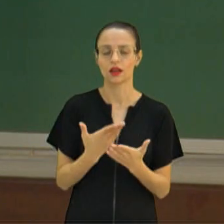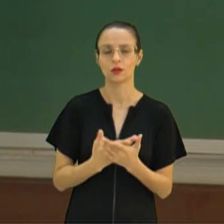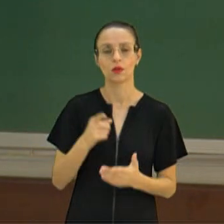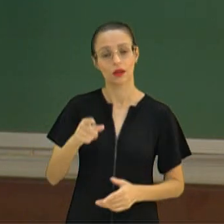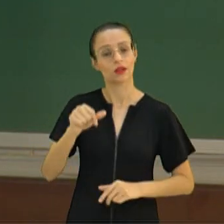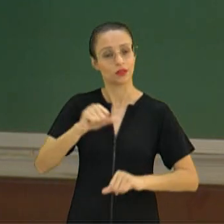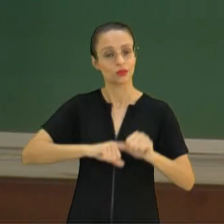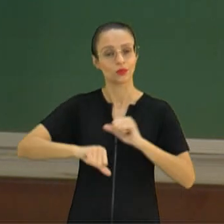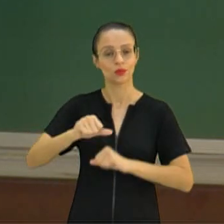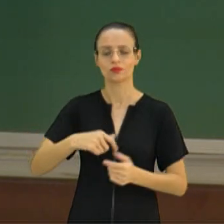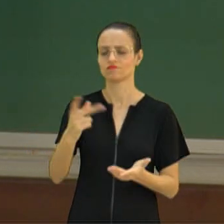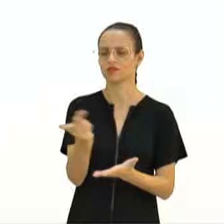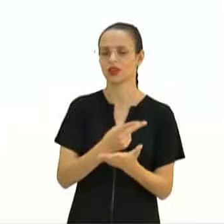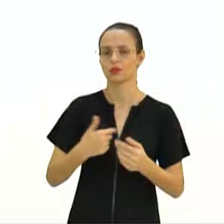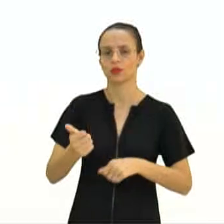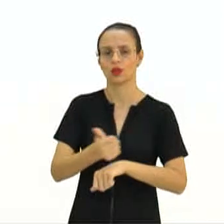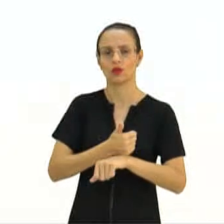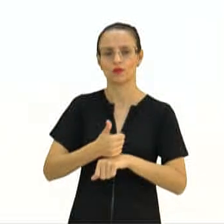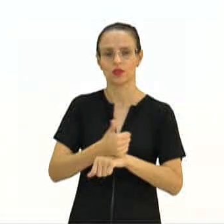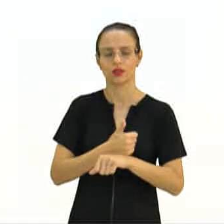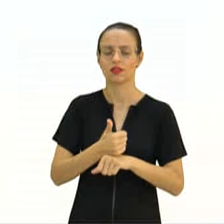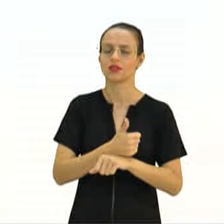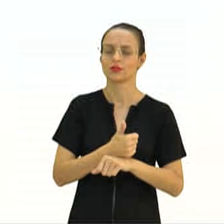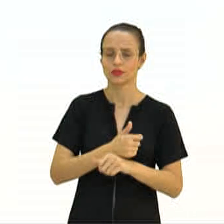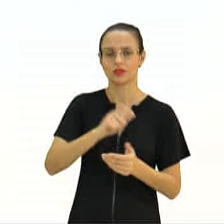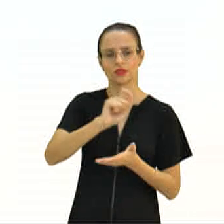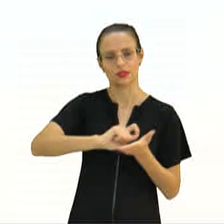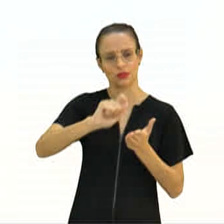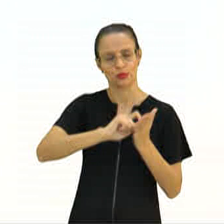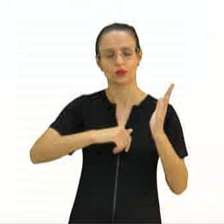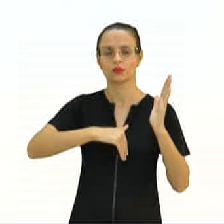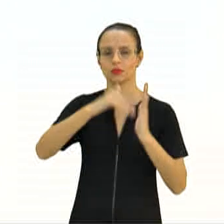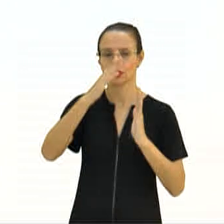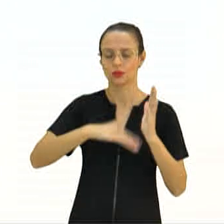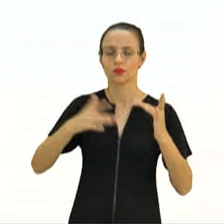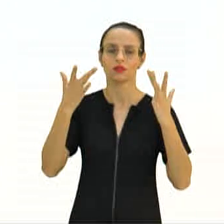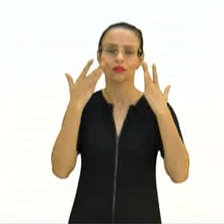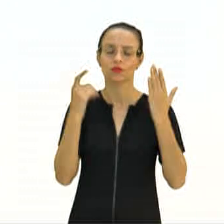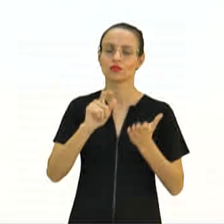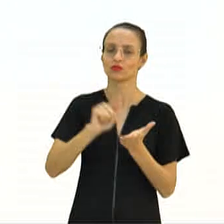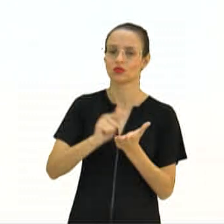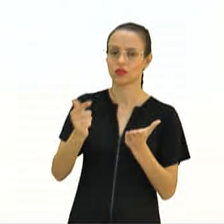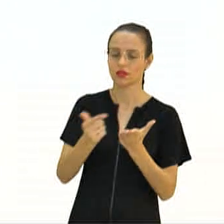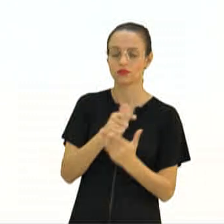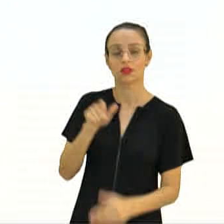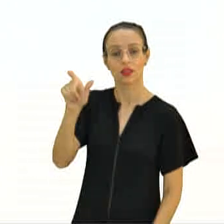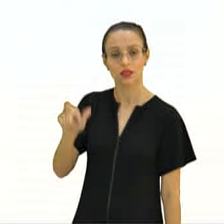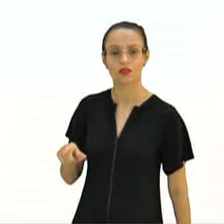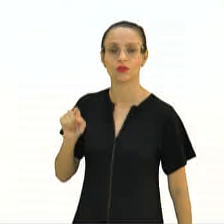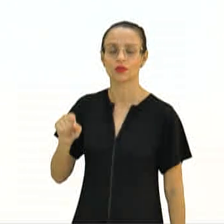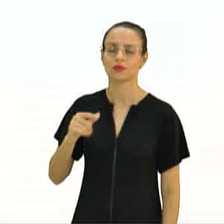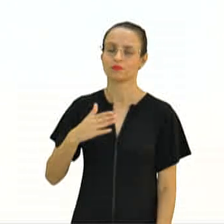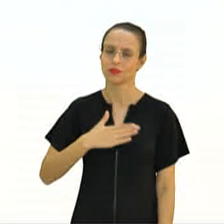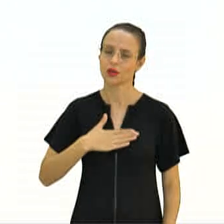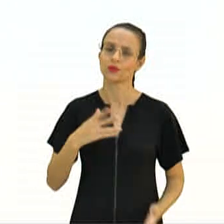tornou-se cartunista, escritor, pintor, teatrólogo e jornalista. Isso fez com que meu